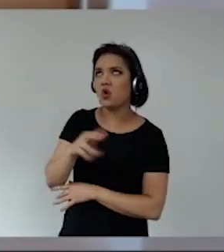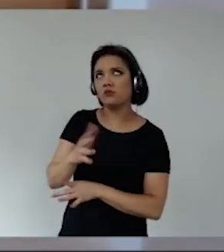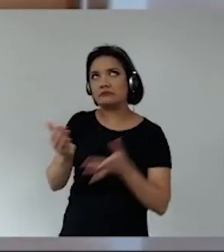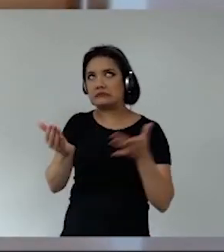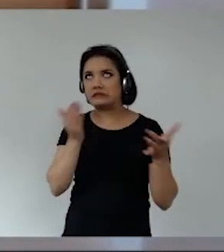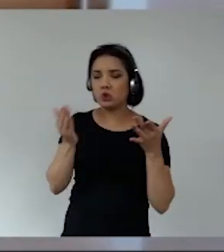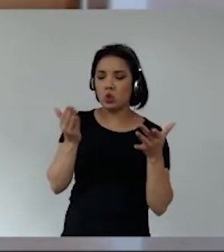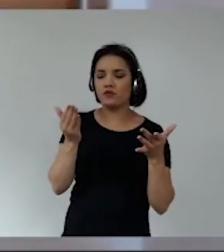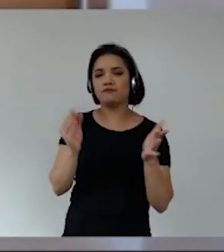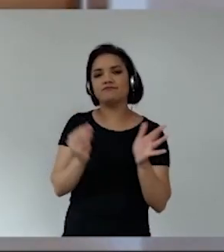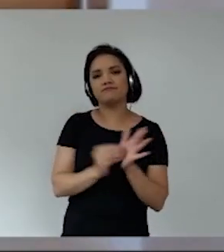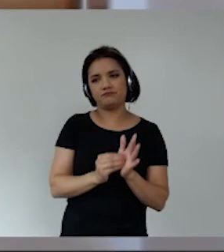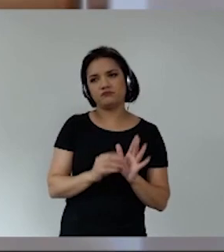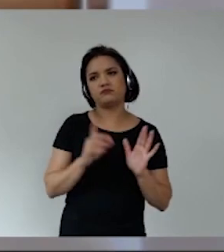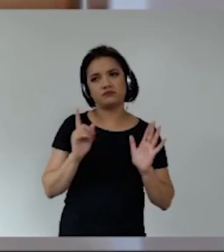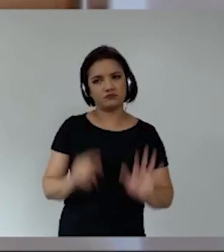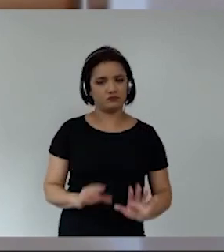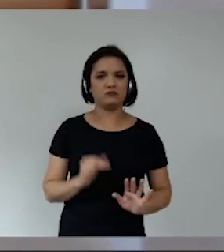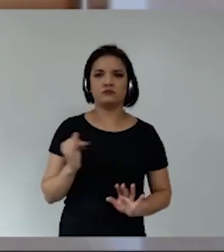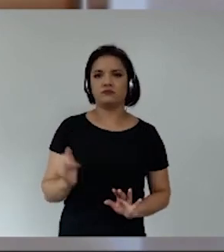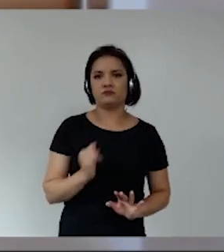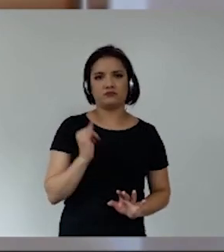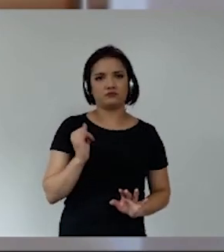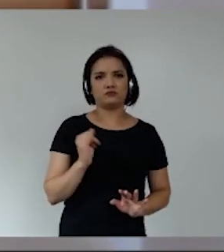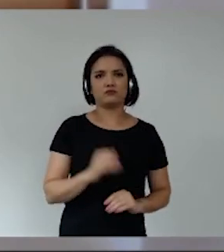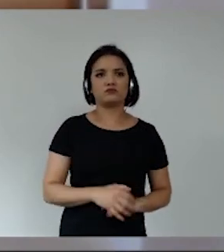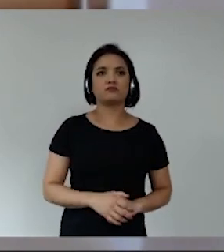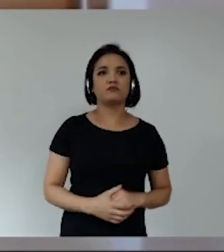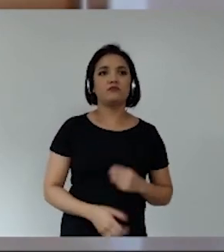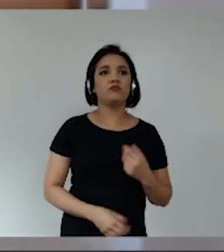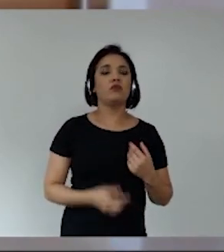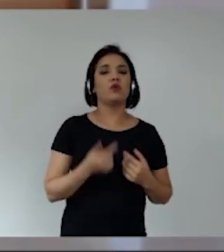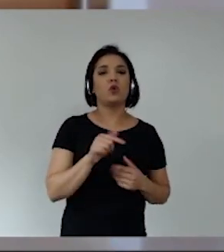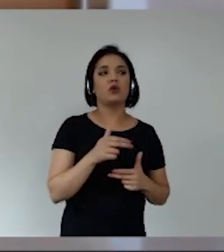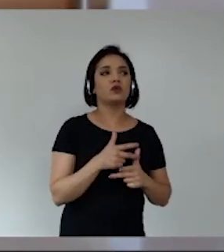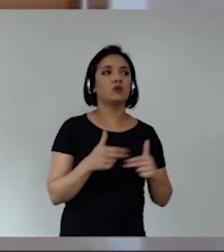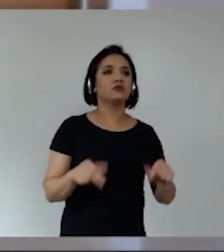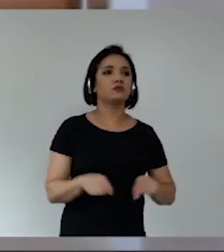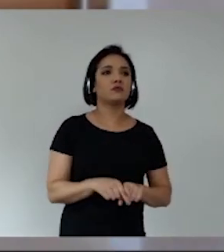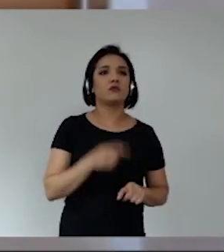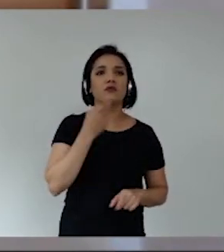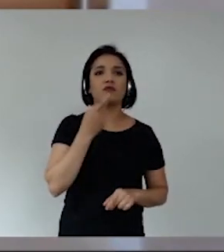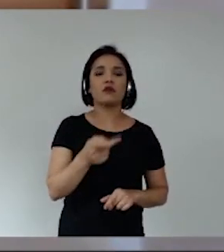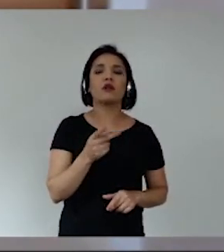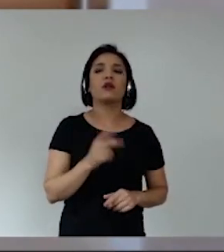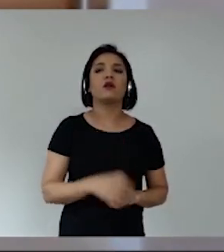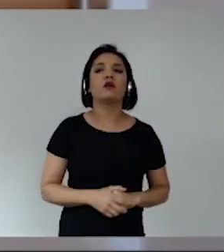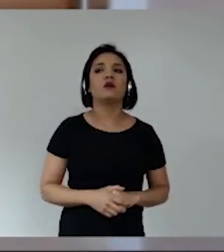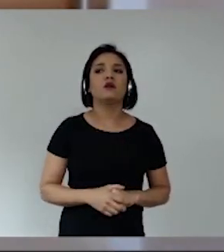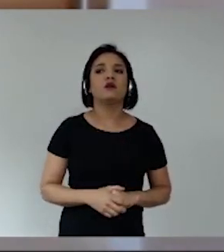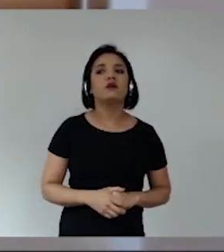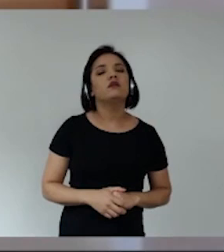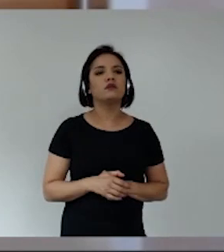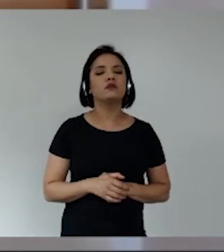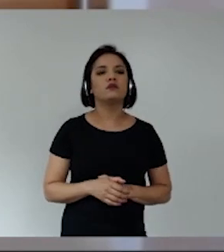dúvida. Esse é um ponto bastante importante. Um terceiro ponto que eu quero ressaltar, ainda no tocante ao